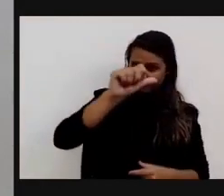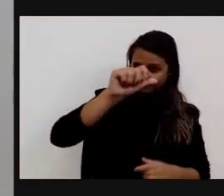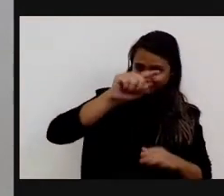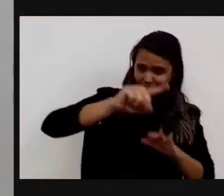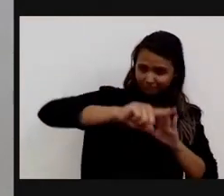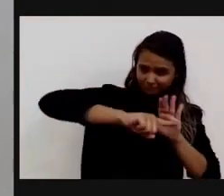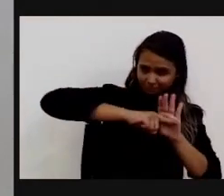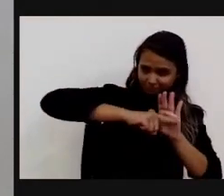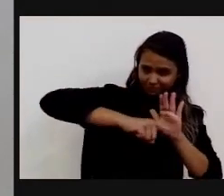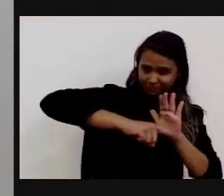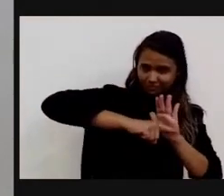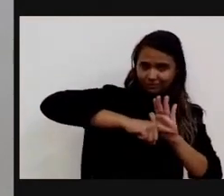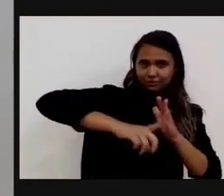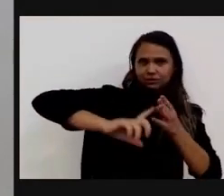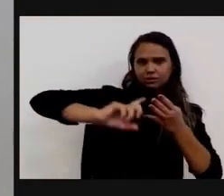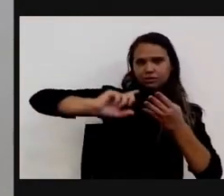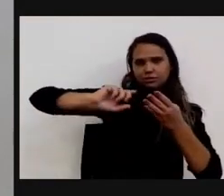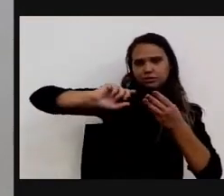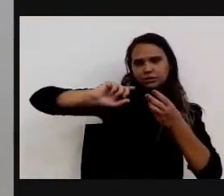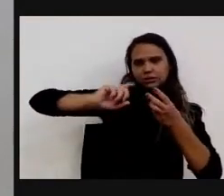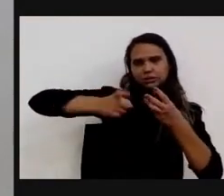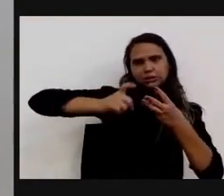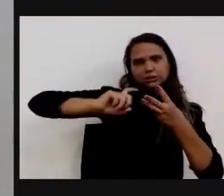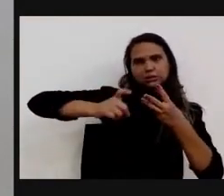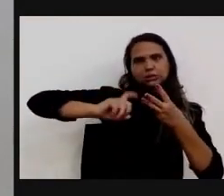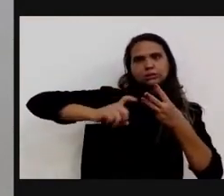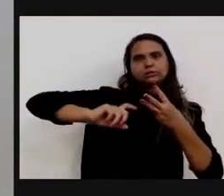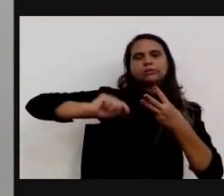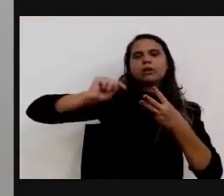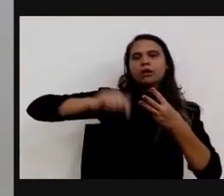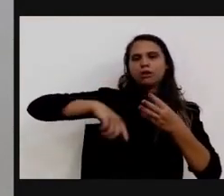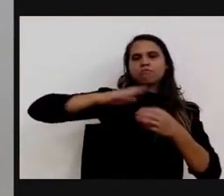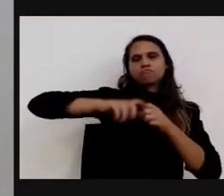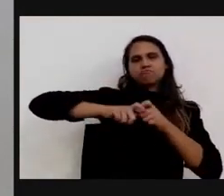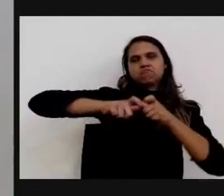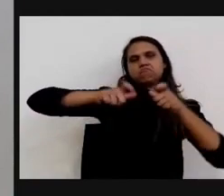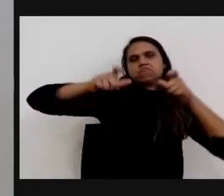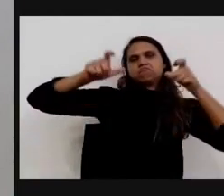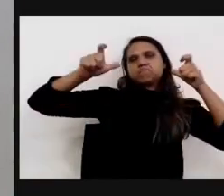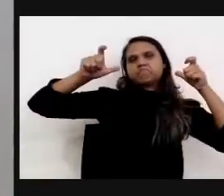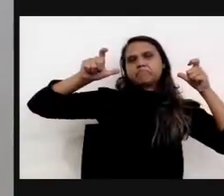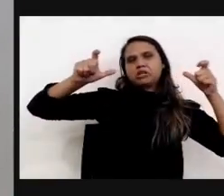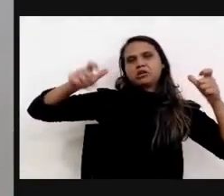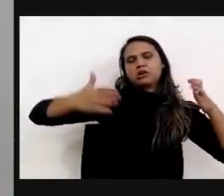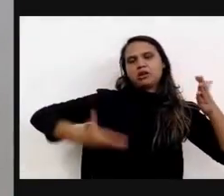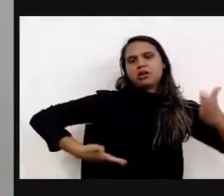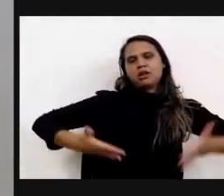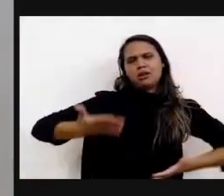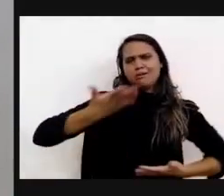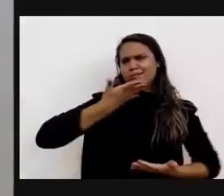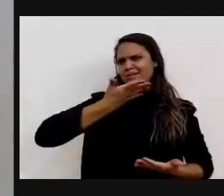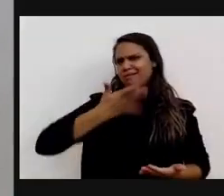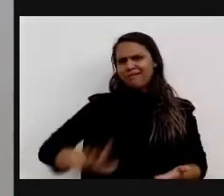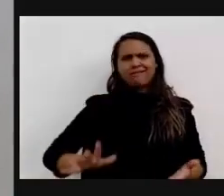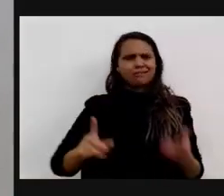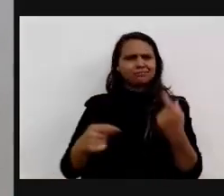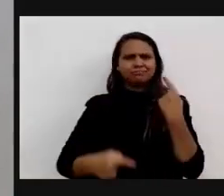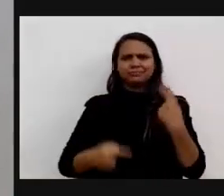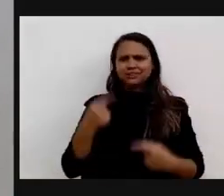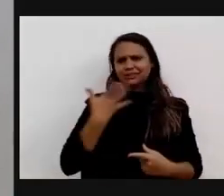no executivo solenemente ignora sim muitos casos sabe a grande massa do servidores Ah eu não gosto desse negócio de política